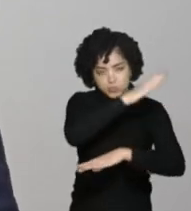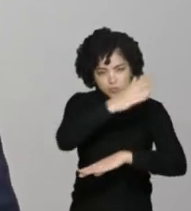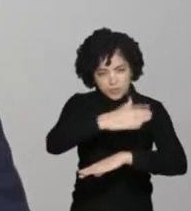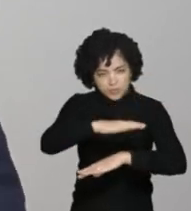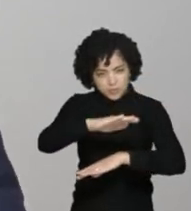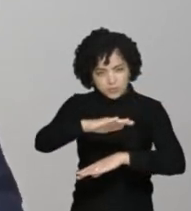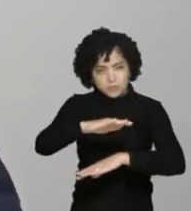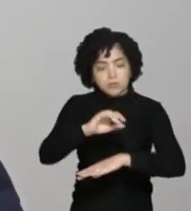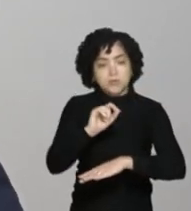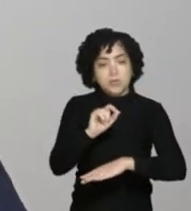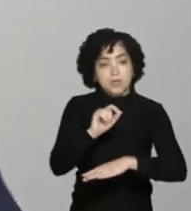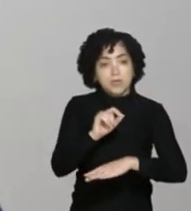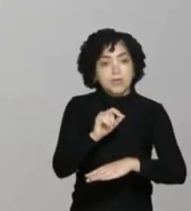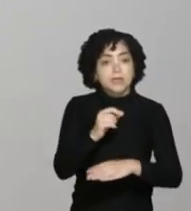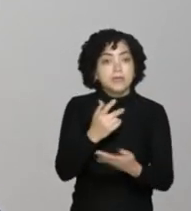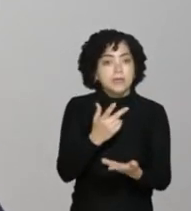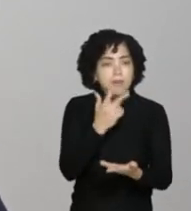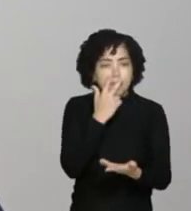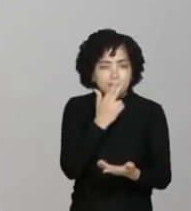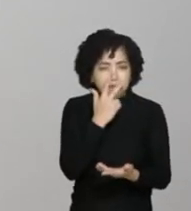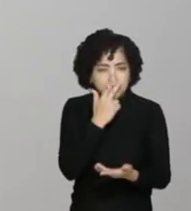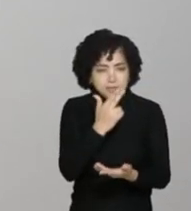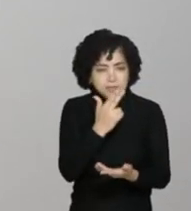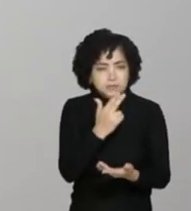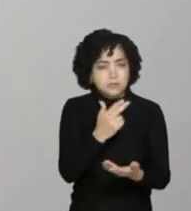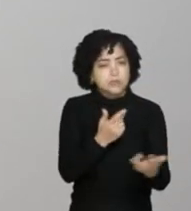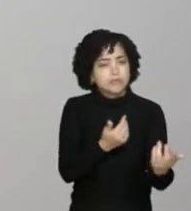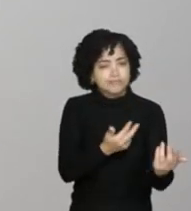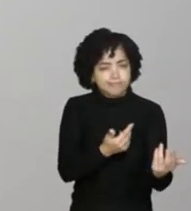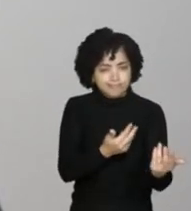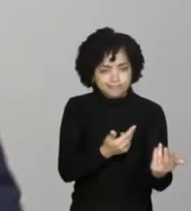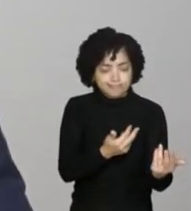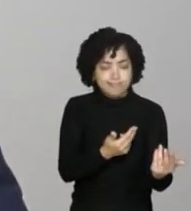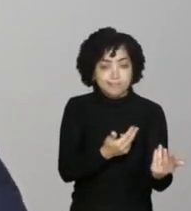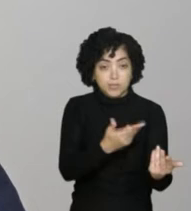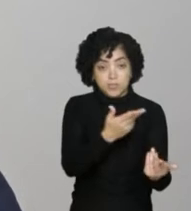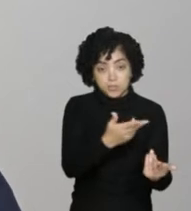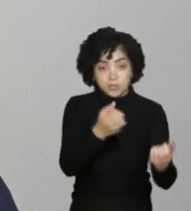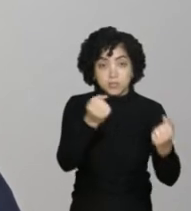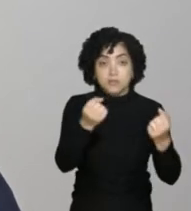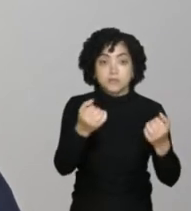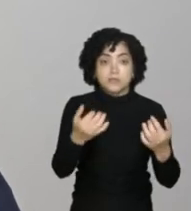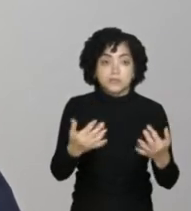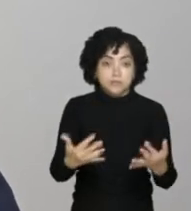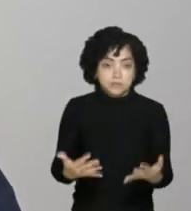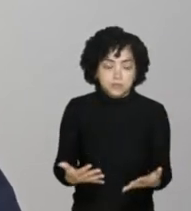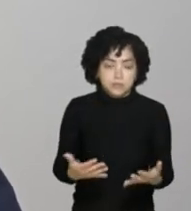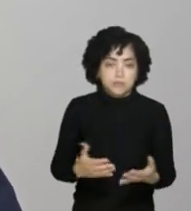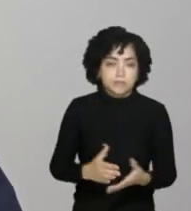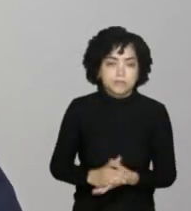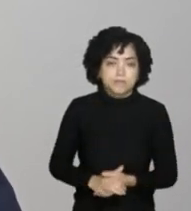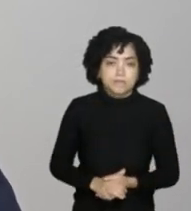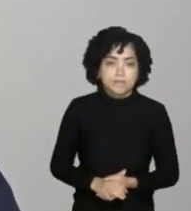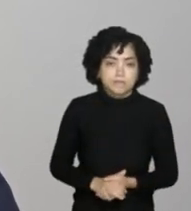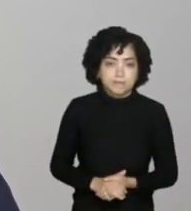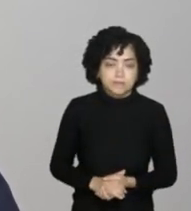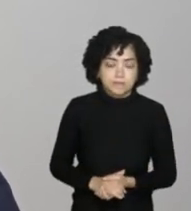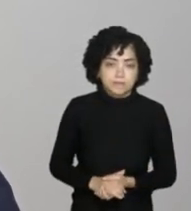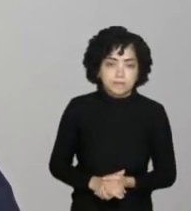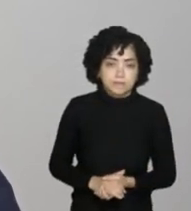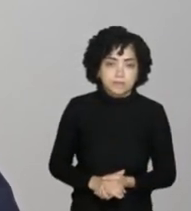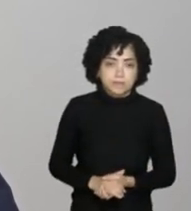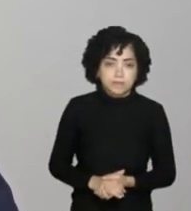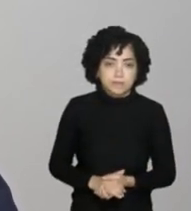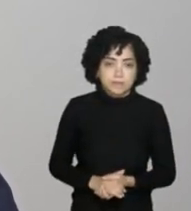é semelhante, ou para nos dizer igual, a que Vossa Excelência acabou de relatar aqui. Lá na região